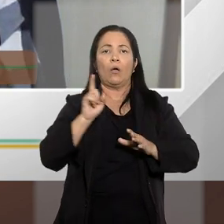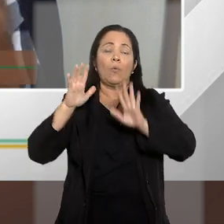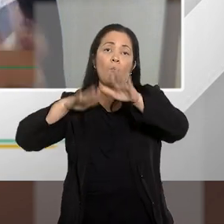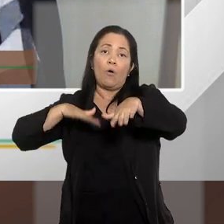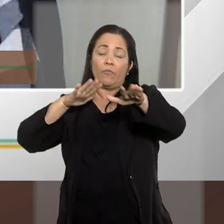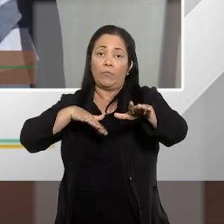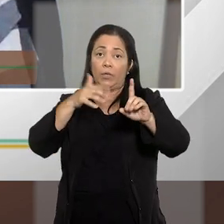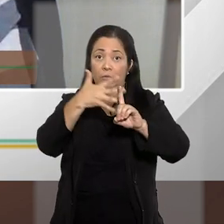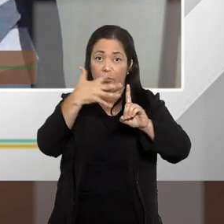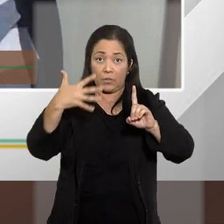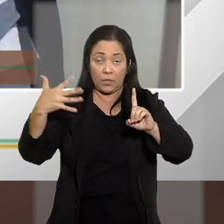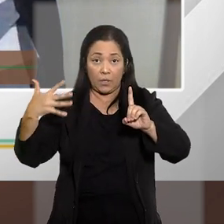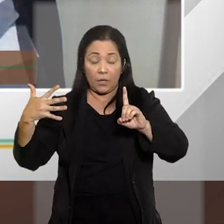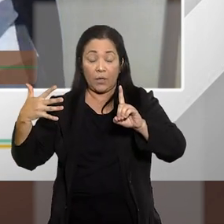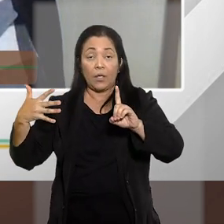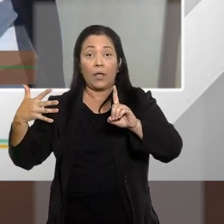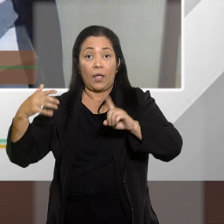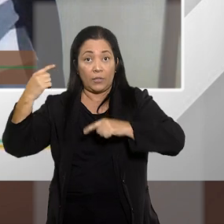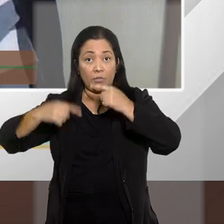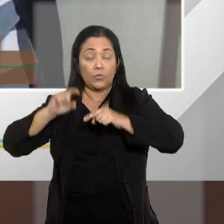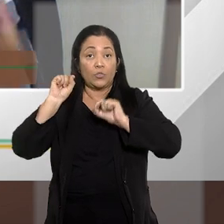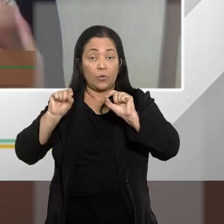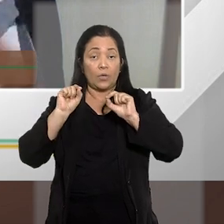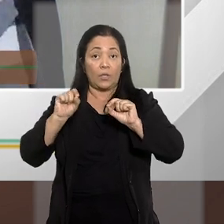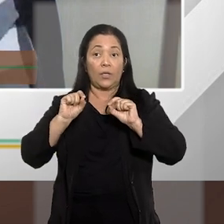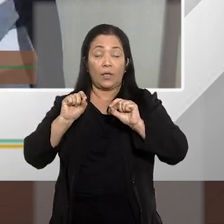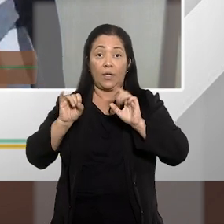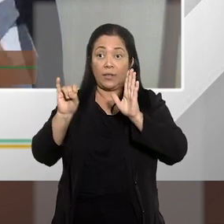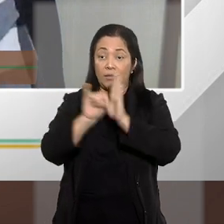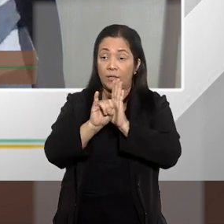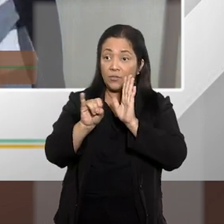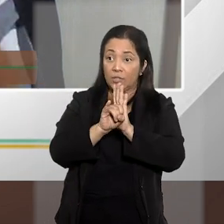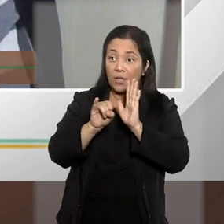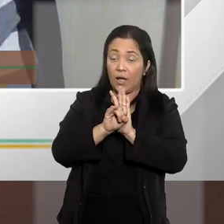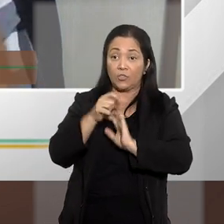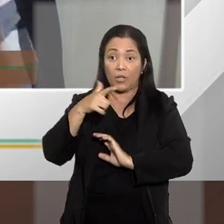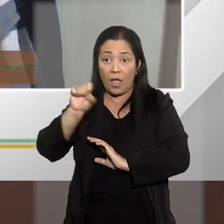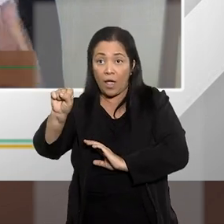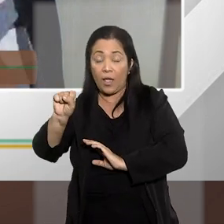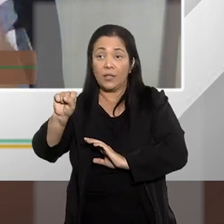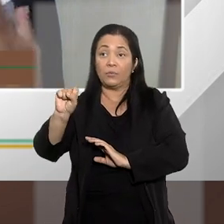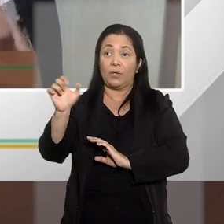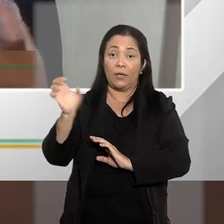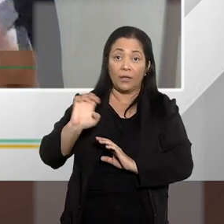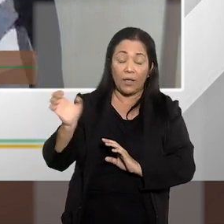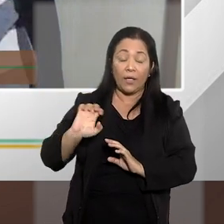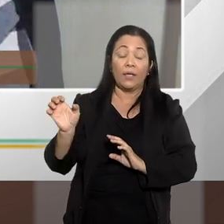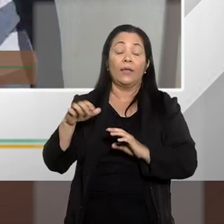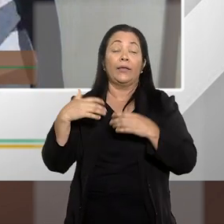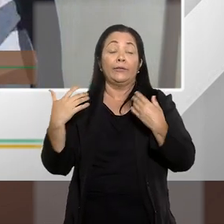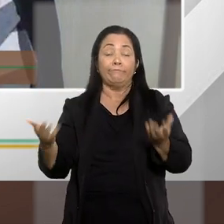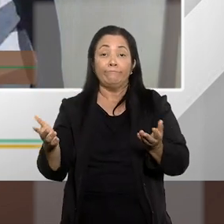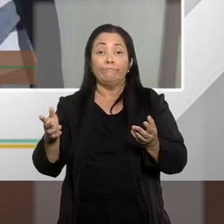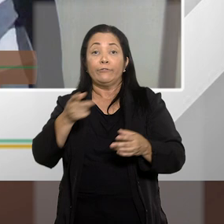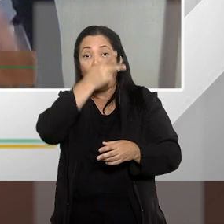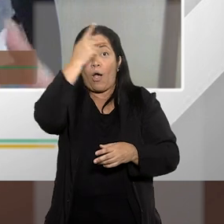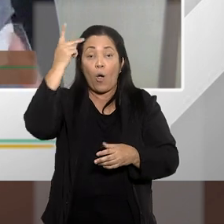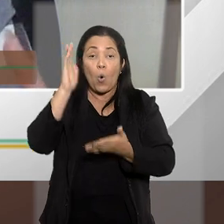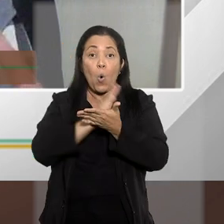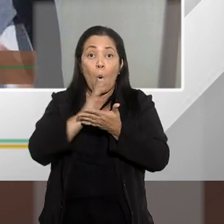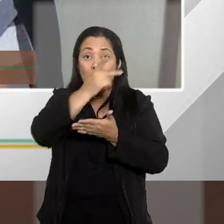coloca, né? Então, nessa identidade enquanto lésbica, nessa identidade enquanto gay, então essas pessoas que tentam desconstruir essa ideia de